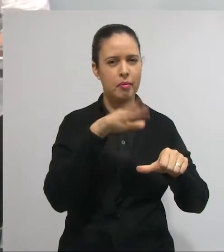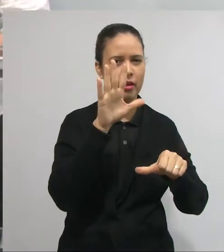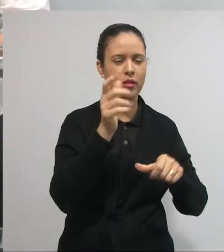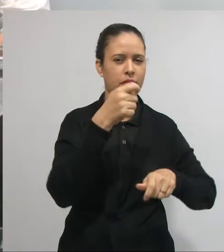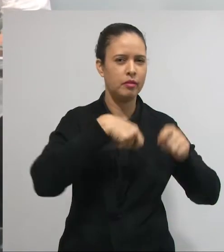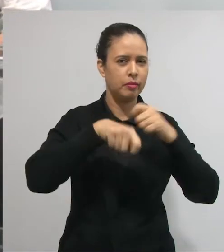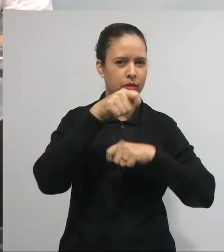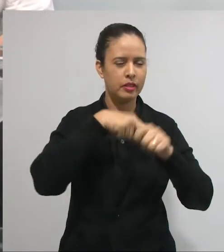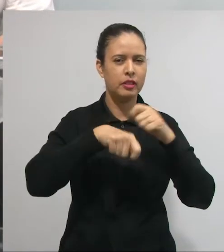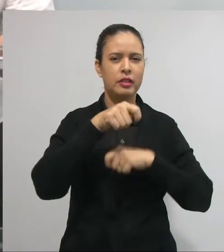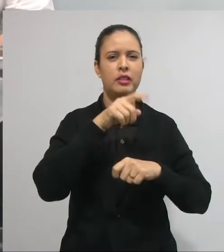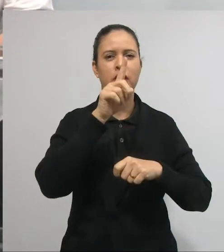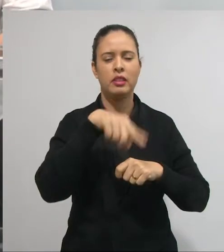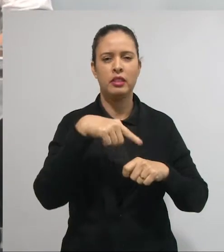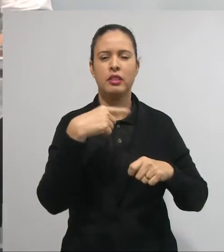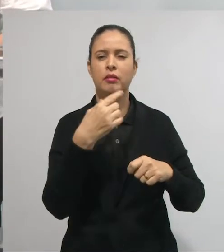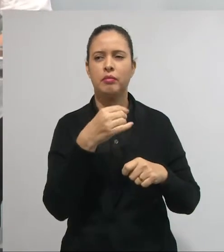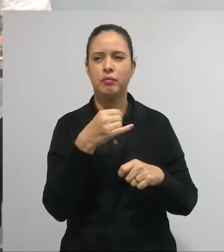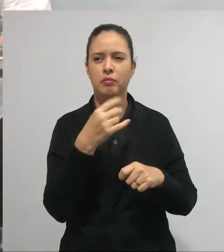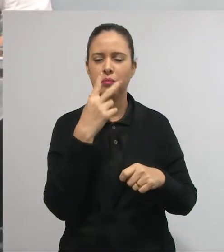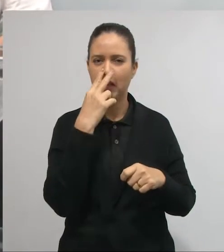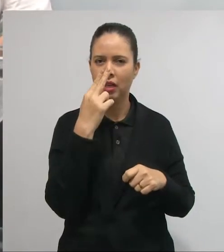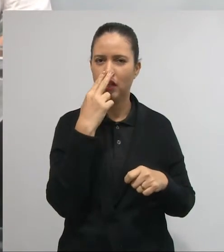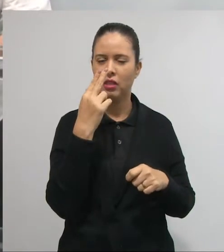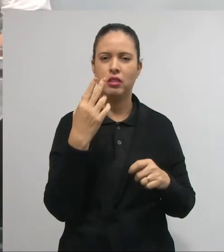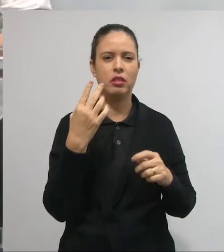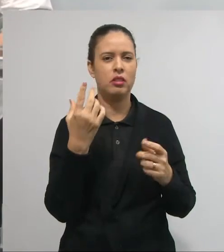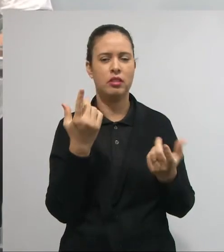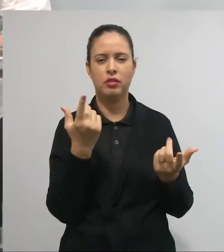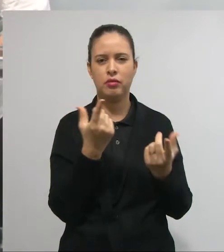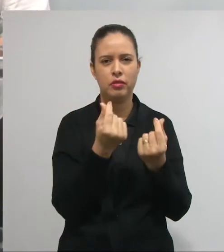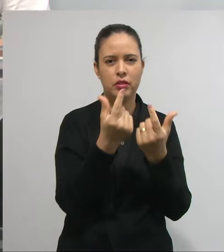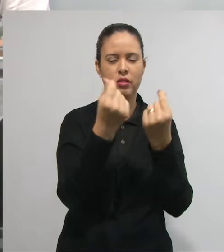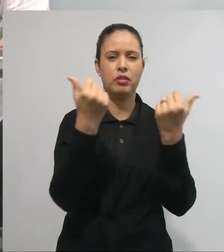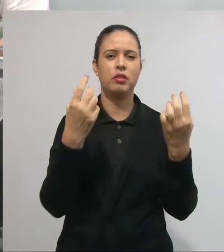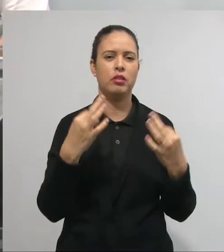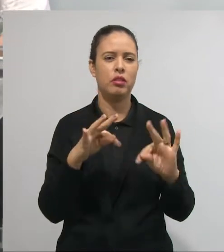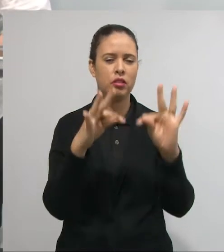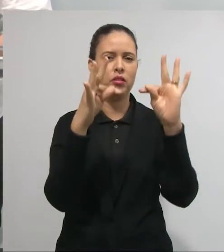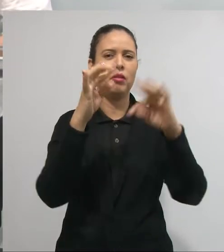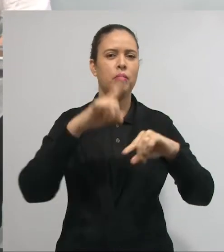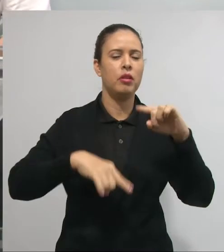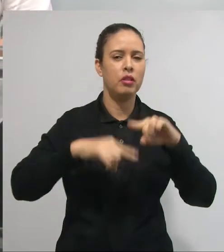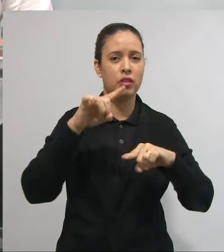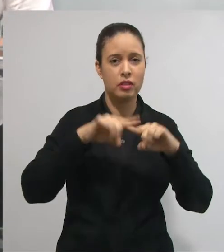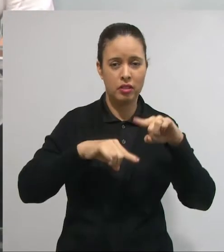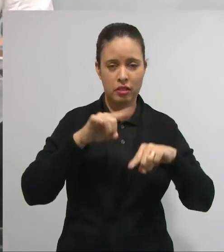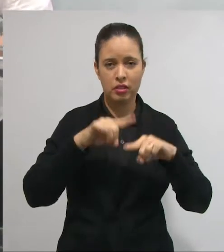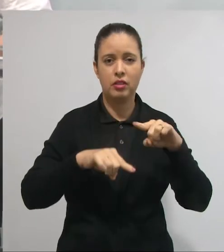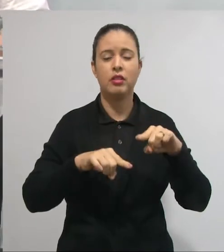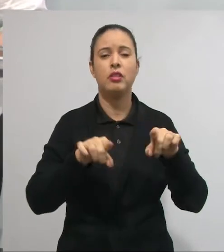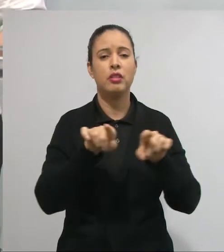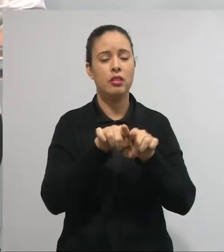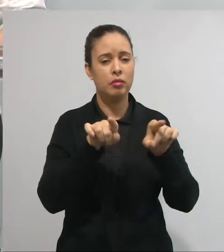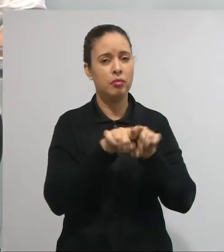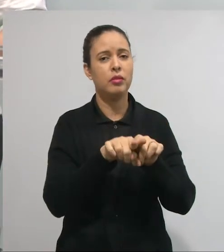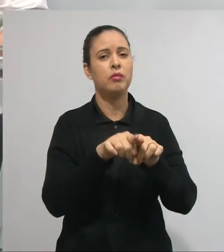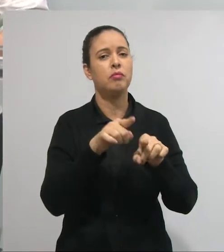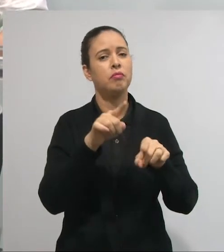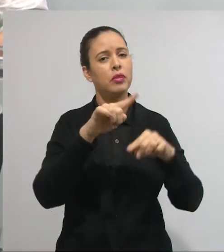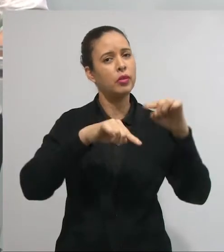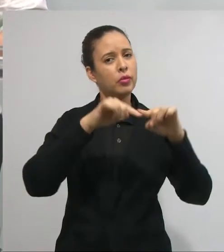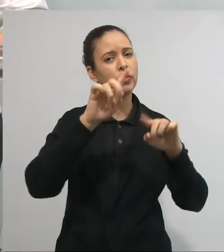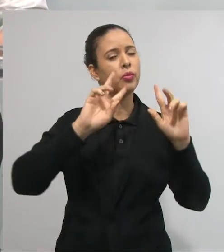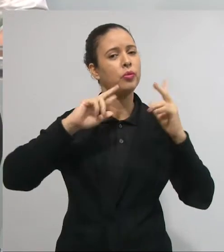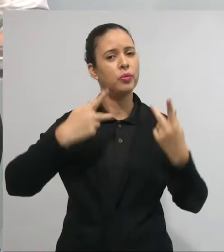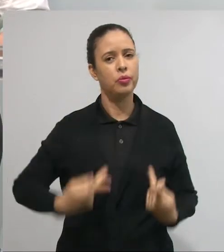né? Recursos tecnológicos, recursos financeiros, recursos materiais e recursos humanos, né?